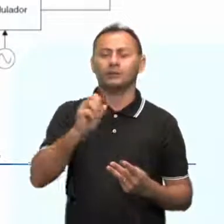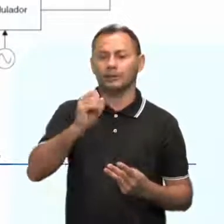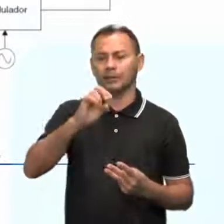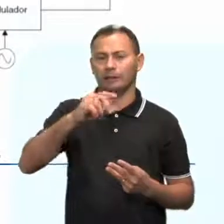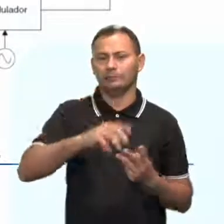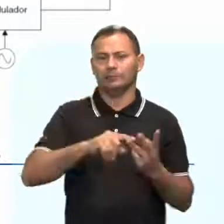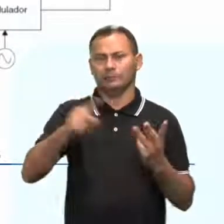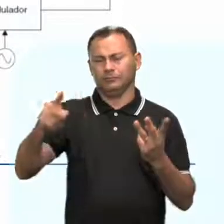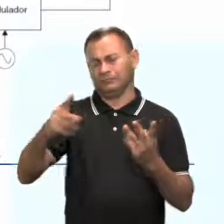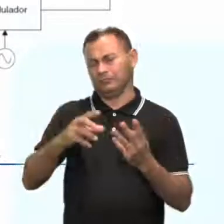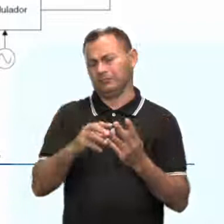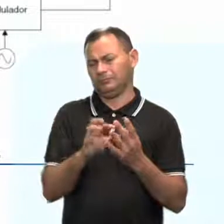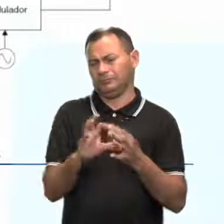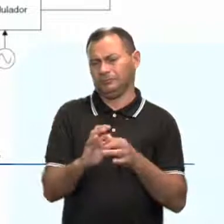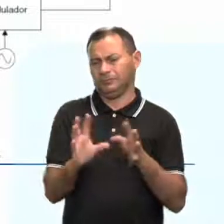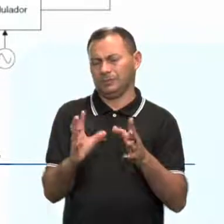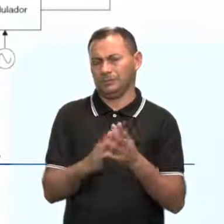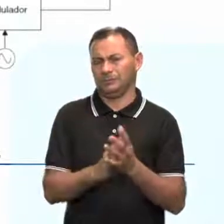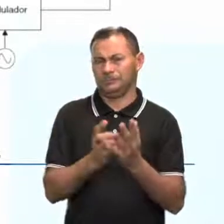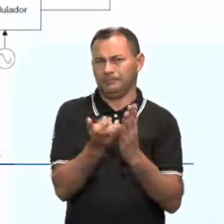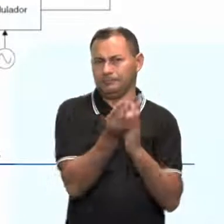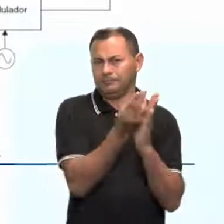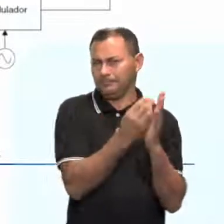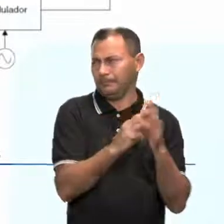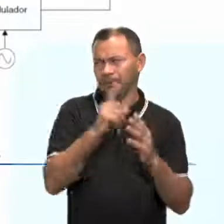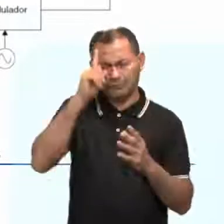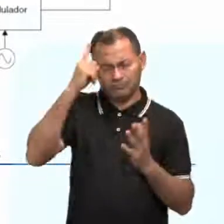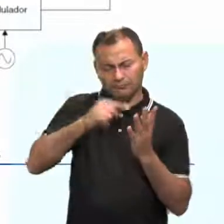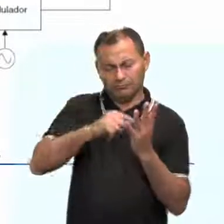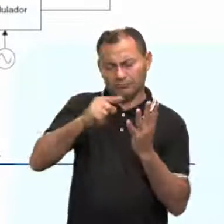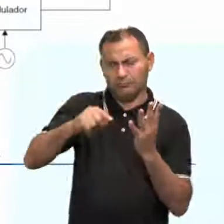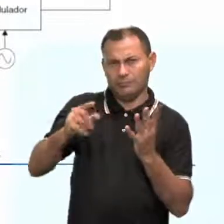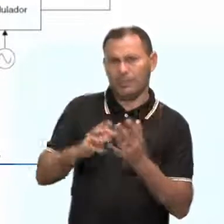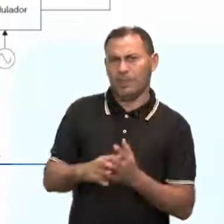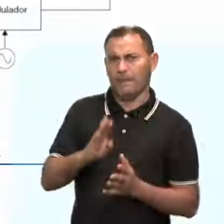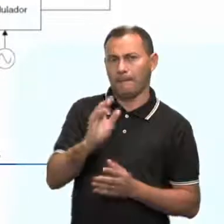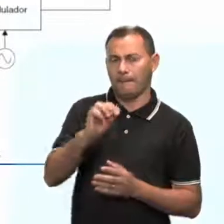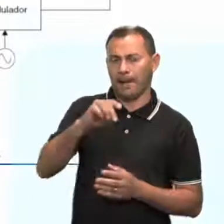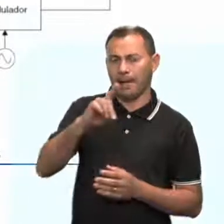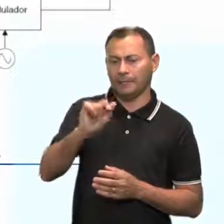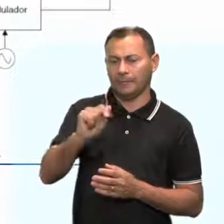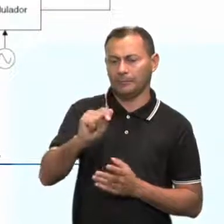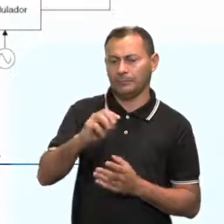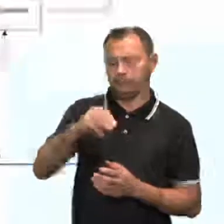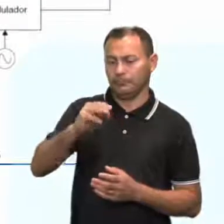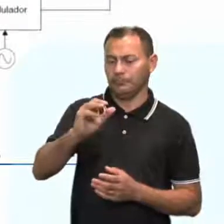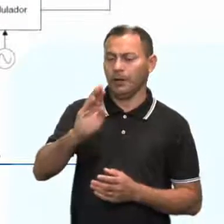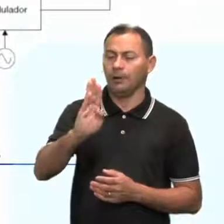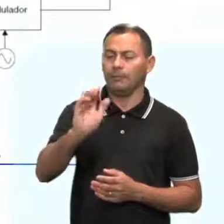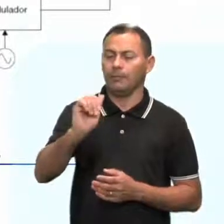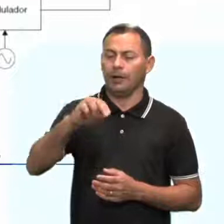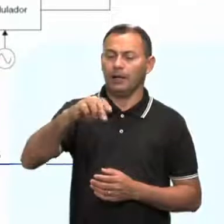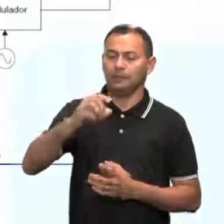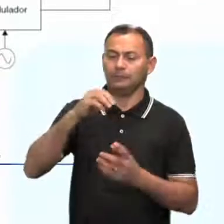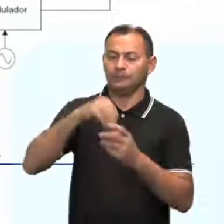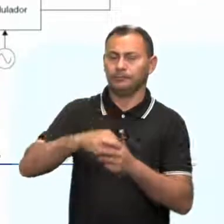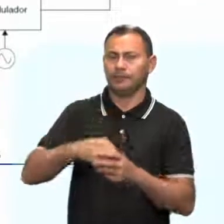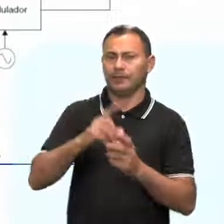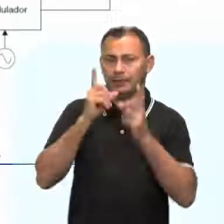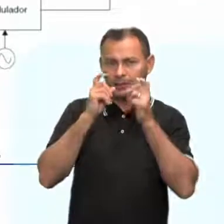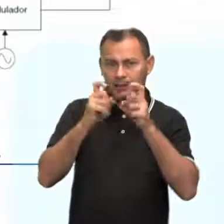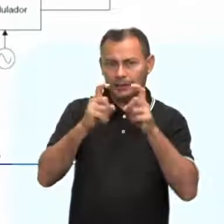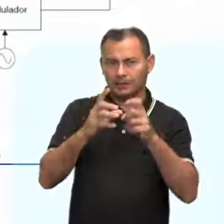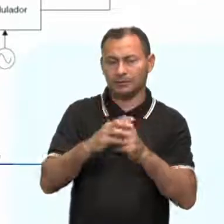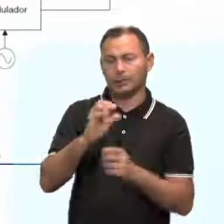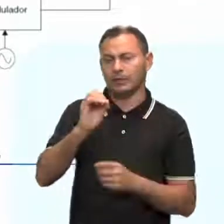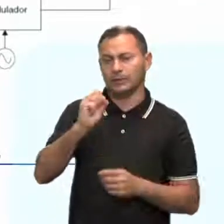banda aleatoriamente desenhada. E essa banda do seu sinal está centrada na frequência de interesse do